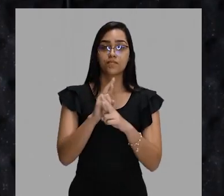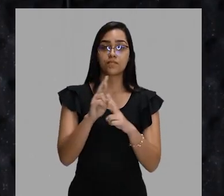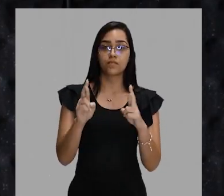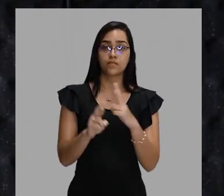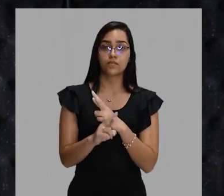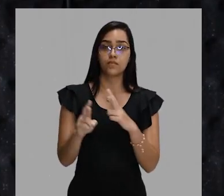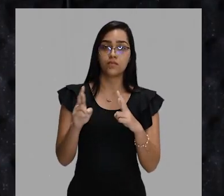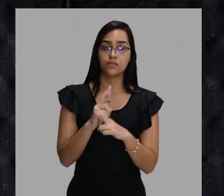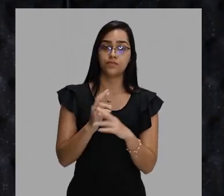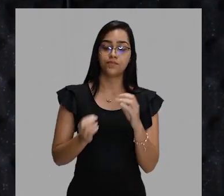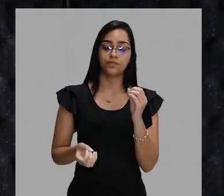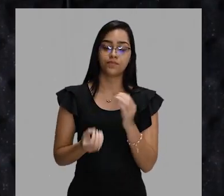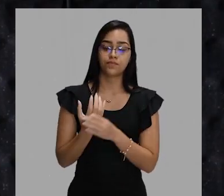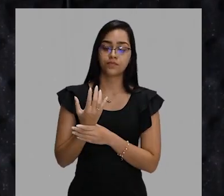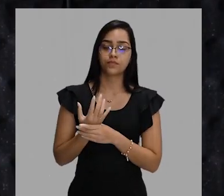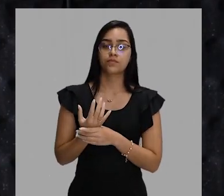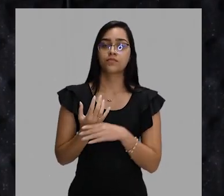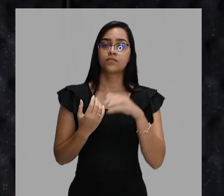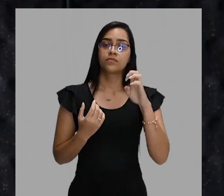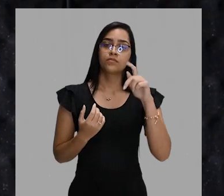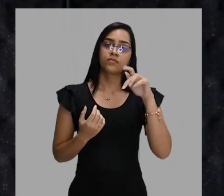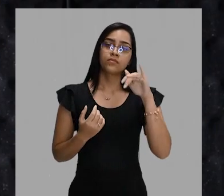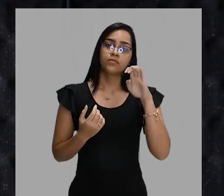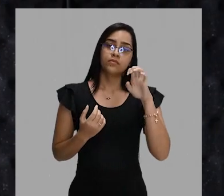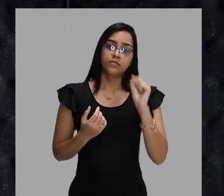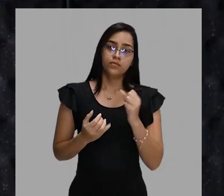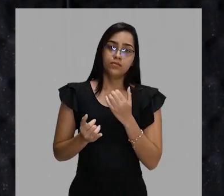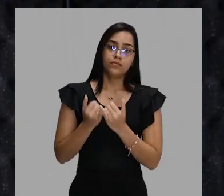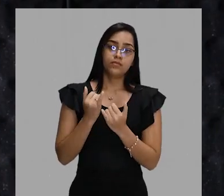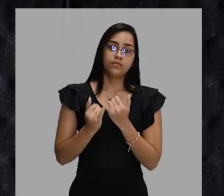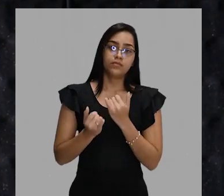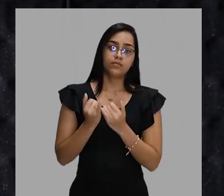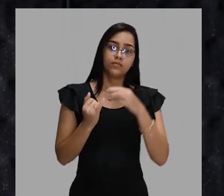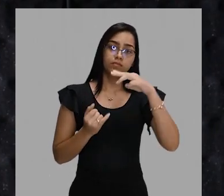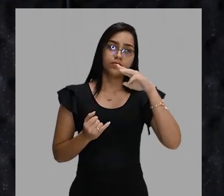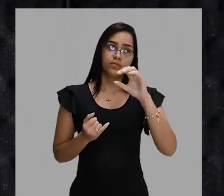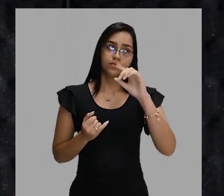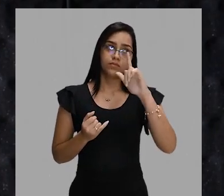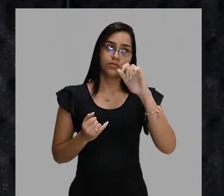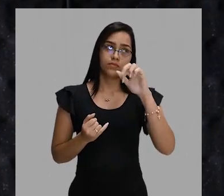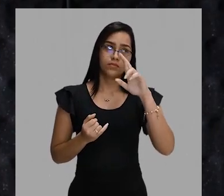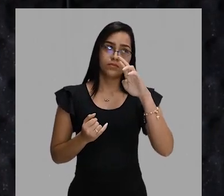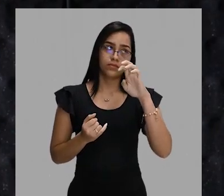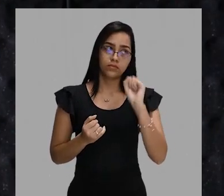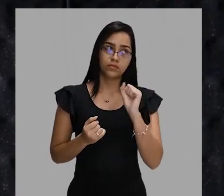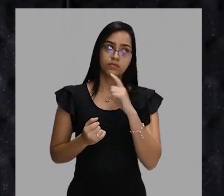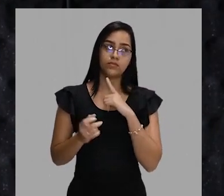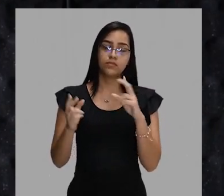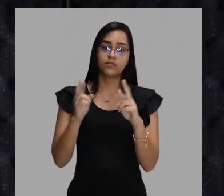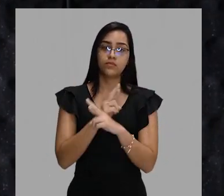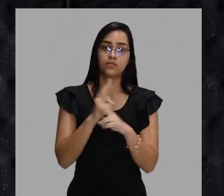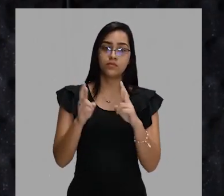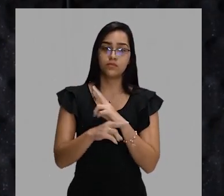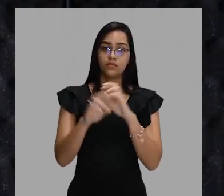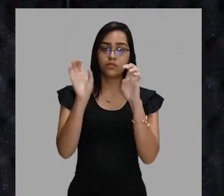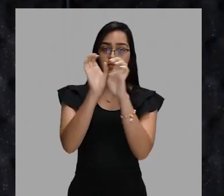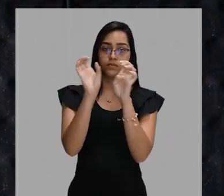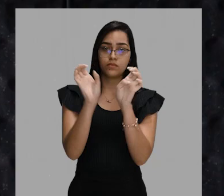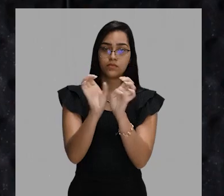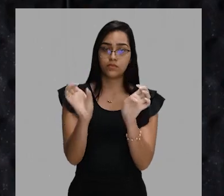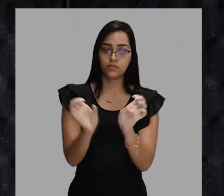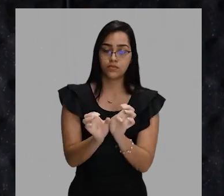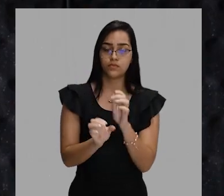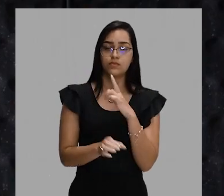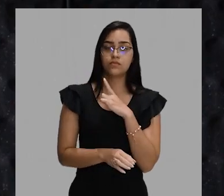respeito da origem das espécies, né? As semelhanças moleculares, semelhanças entre as estruturas moleculares